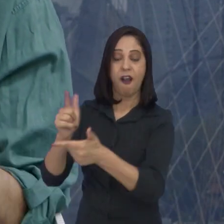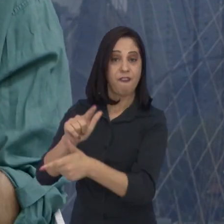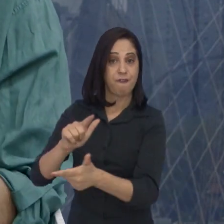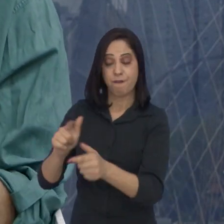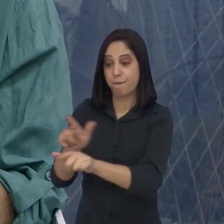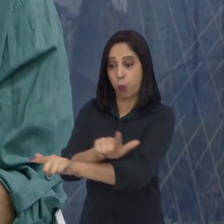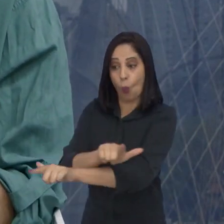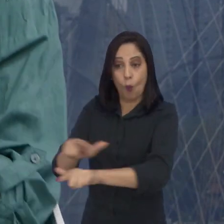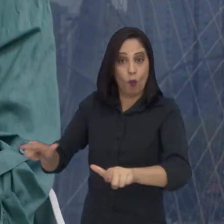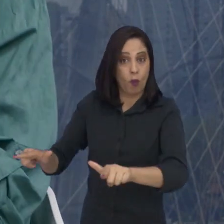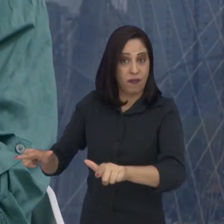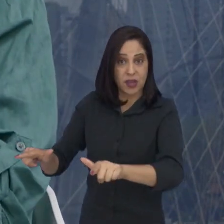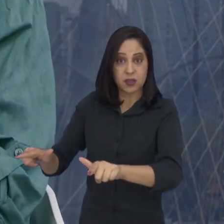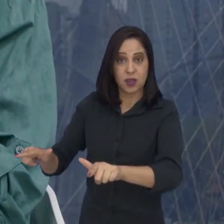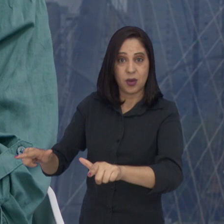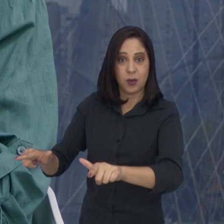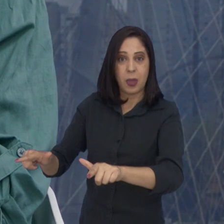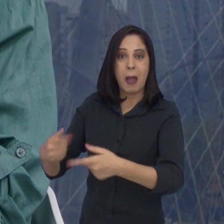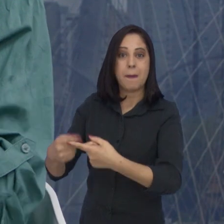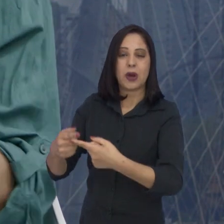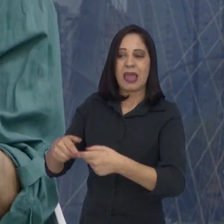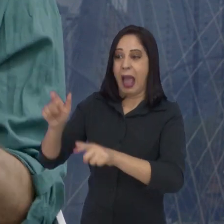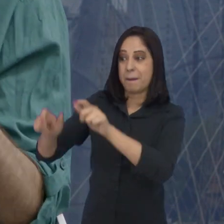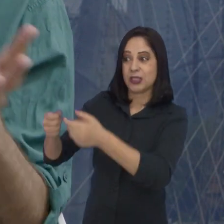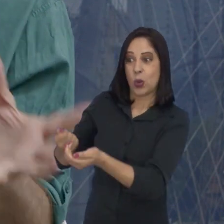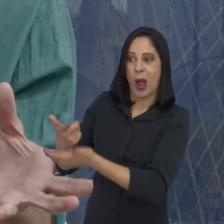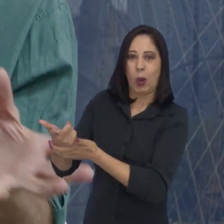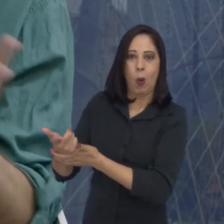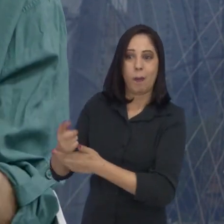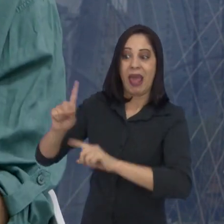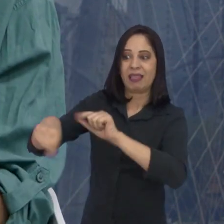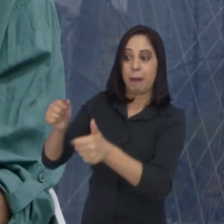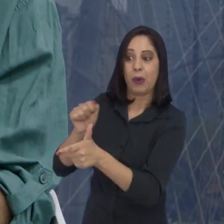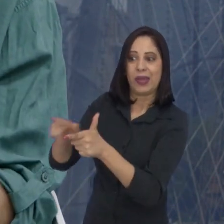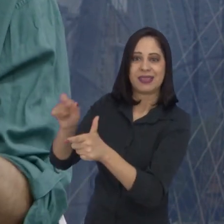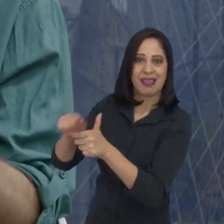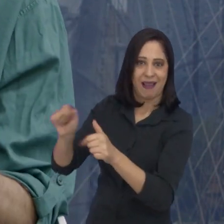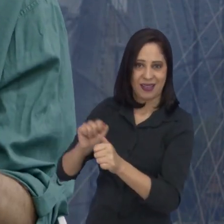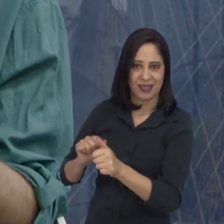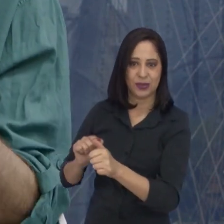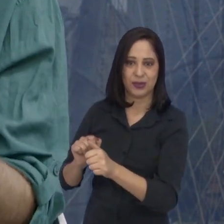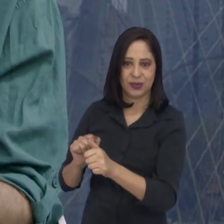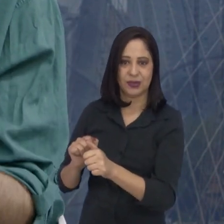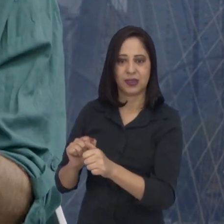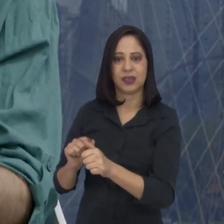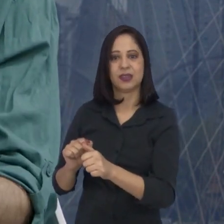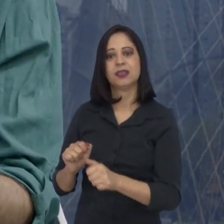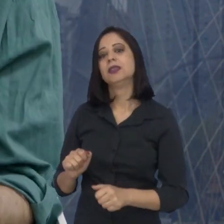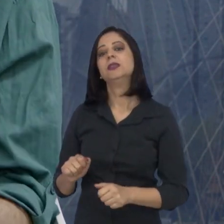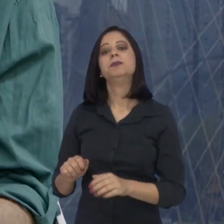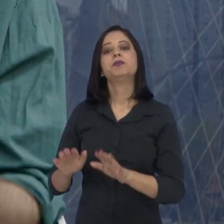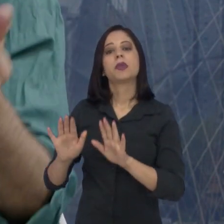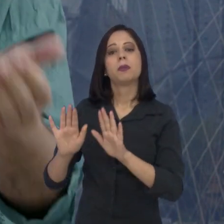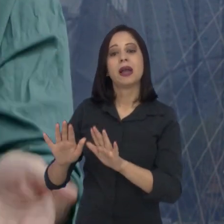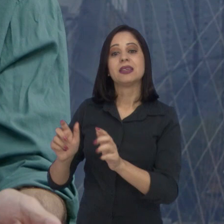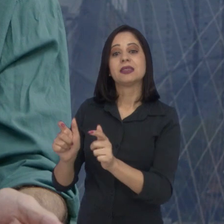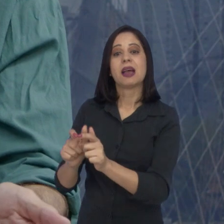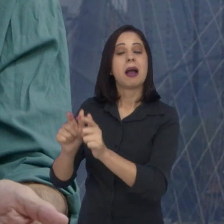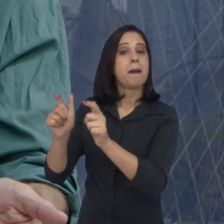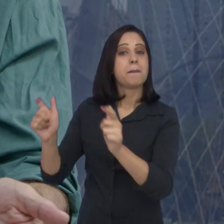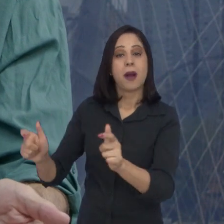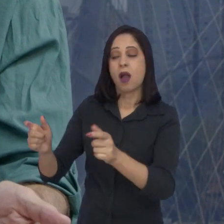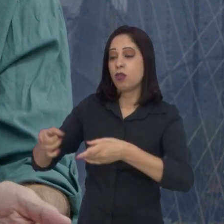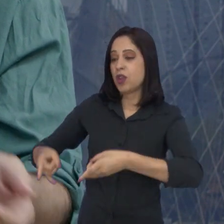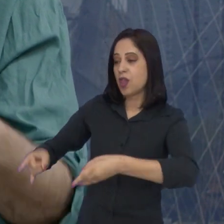tudo isso. Então, só que esta valorização de imóveis, ela é feita por dinheiro gasto do orçamento público em melhoria